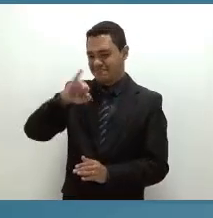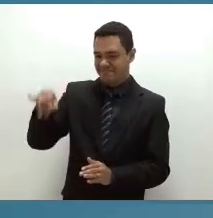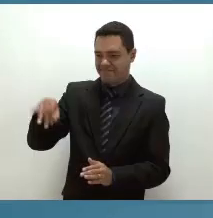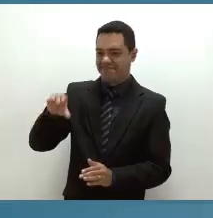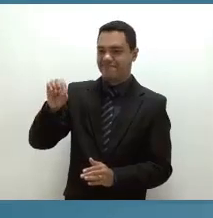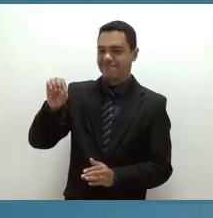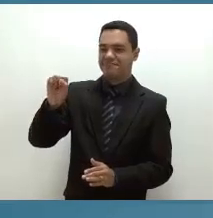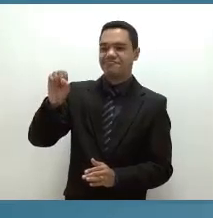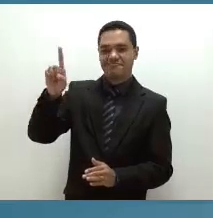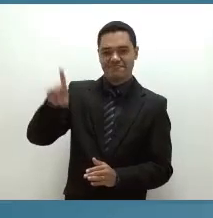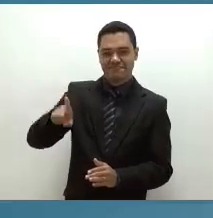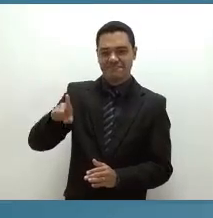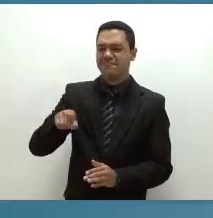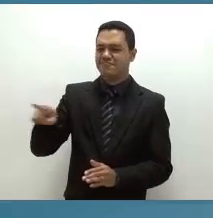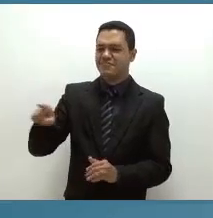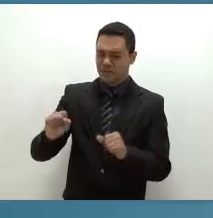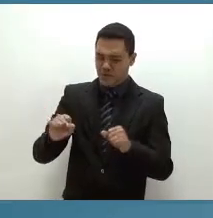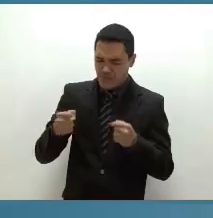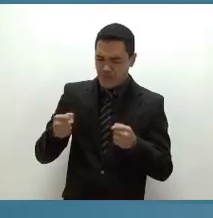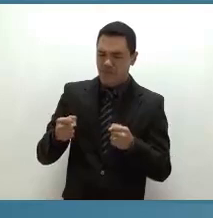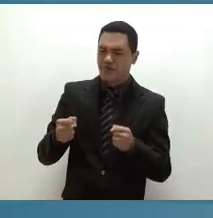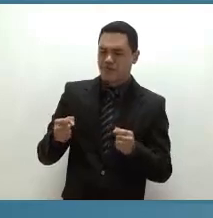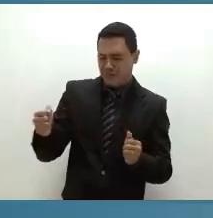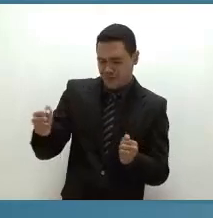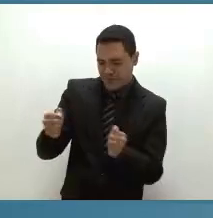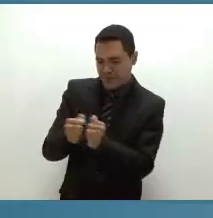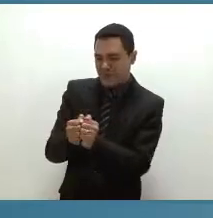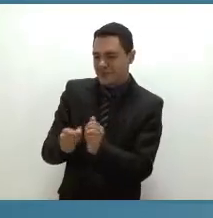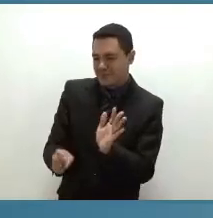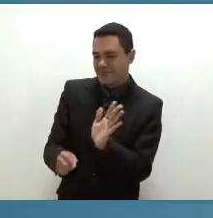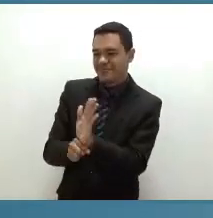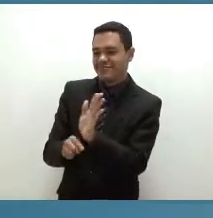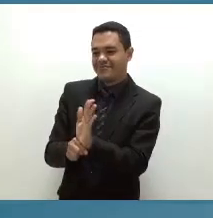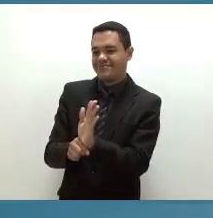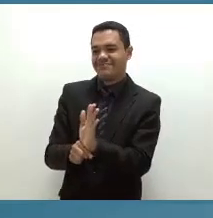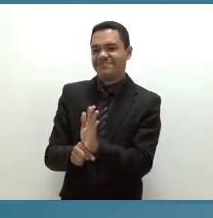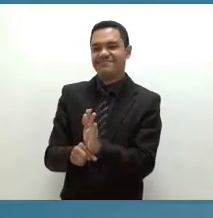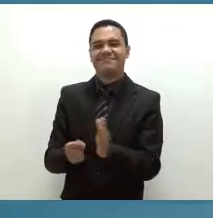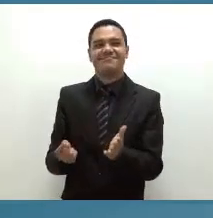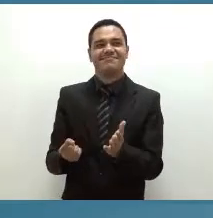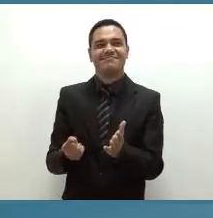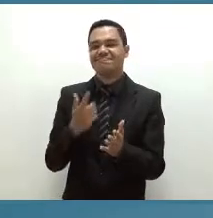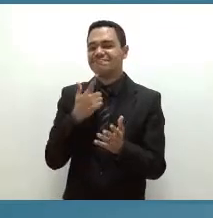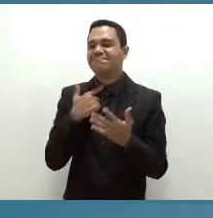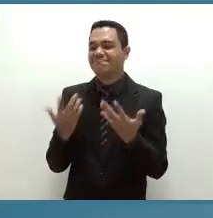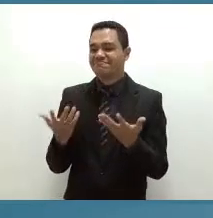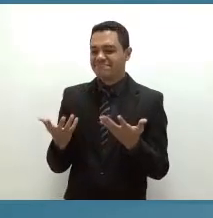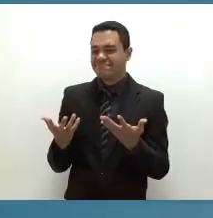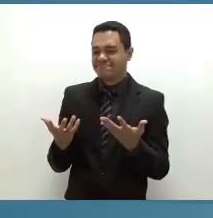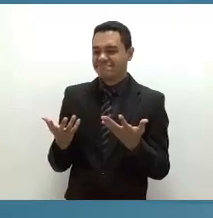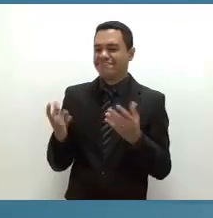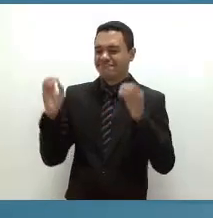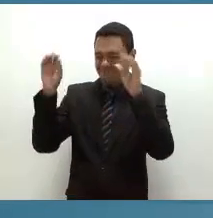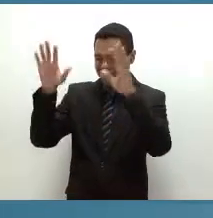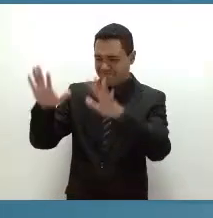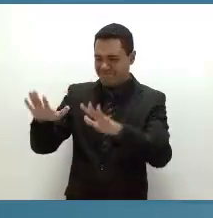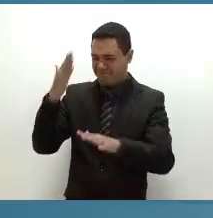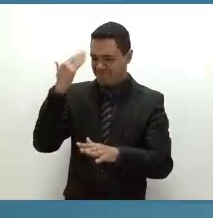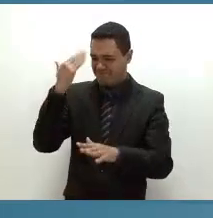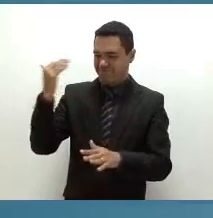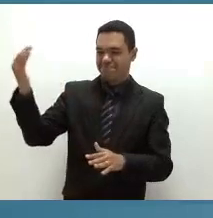apoio, de força. Eu estou à disposição para ajudar no que for possível, desejando desde já ele